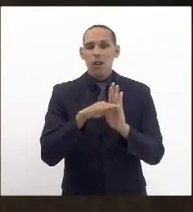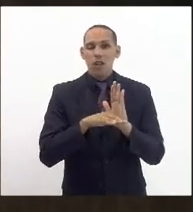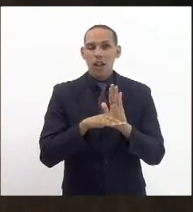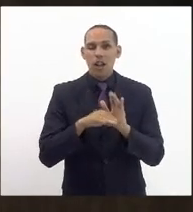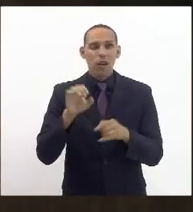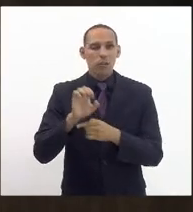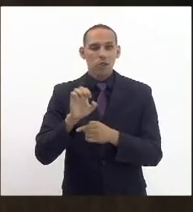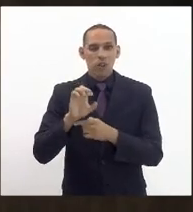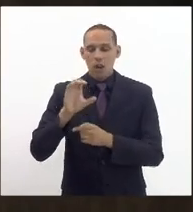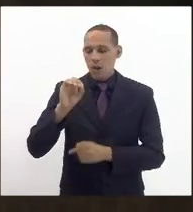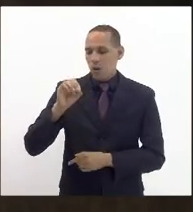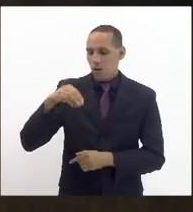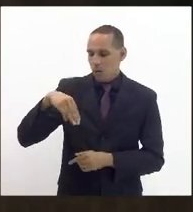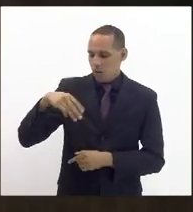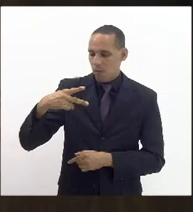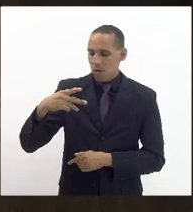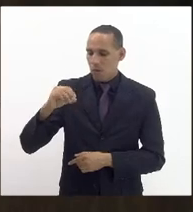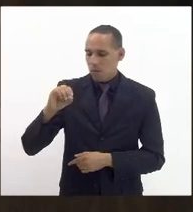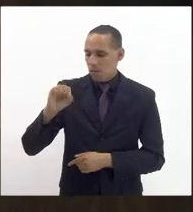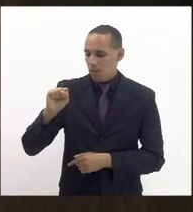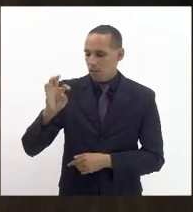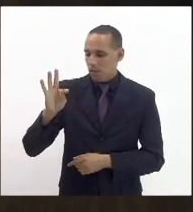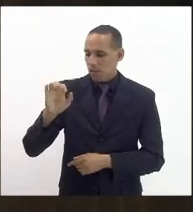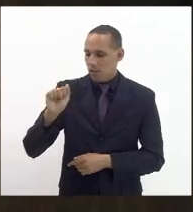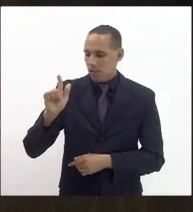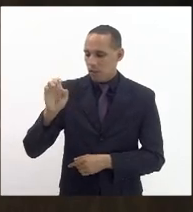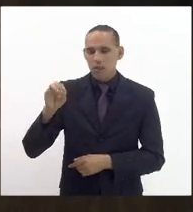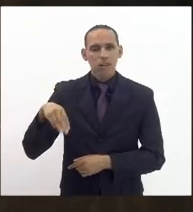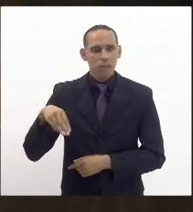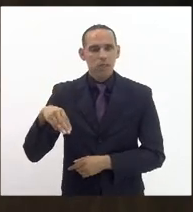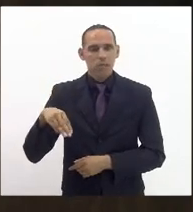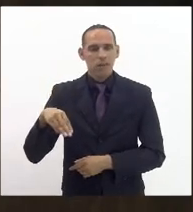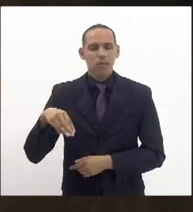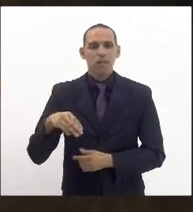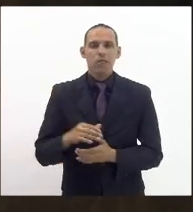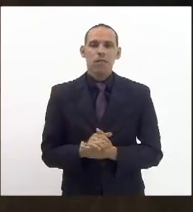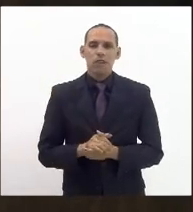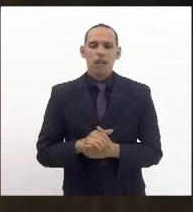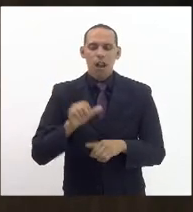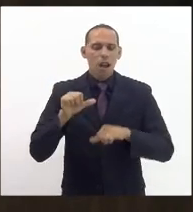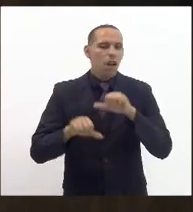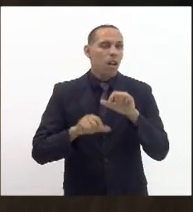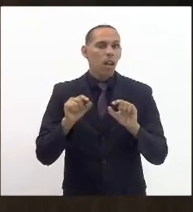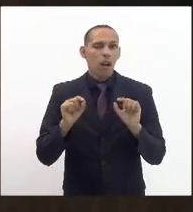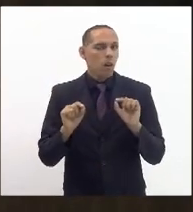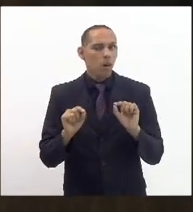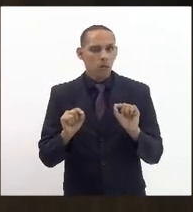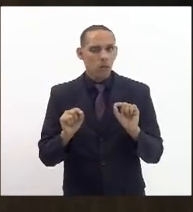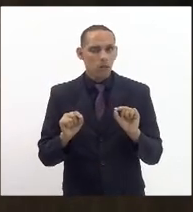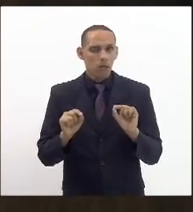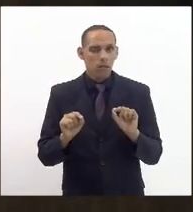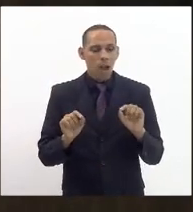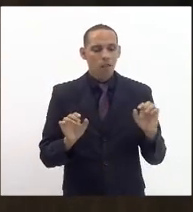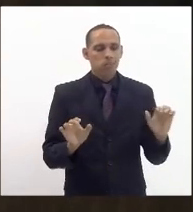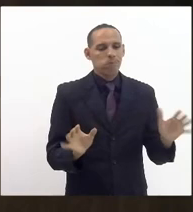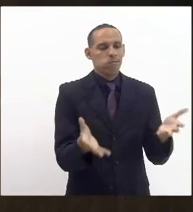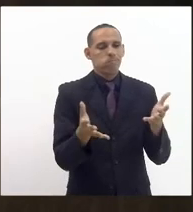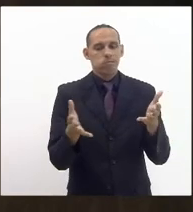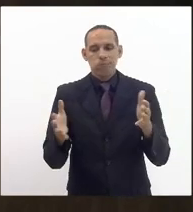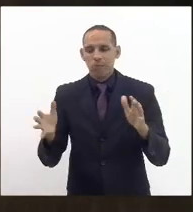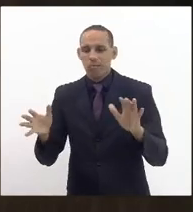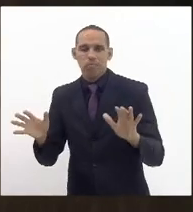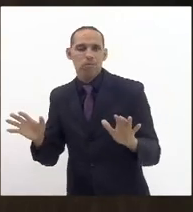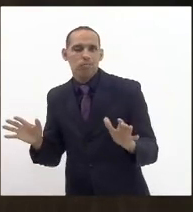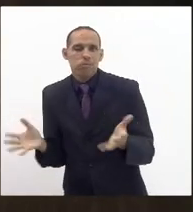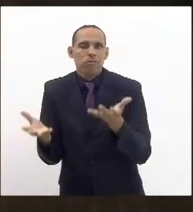de Compostagem de Resíduos Orgânicos. E altera por quê? Altera para fomentar, no âmbito